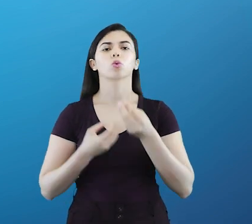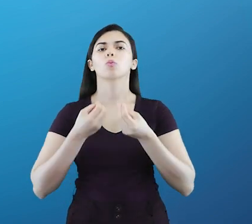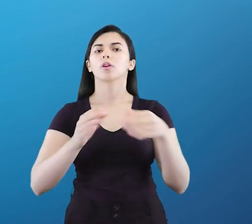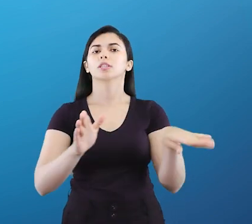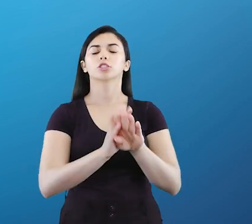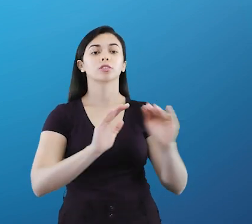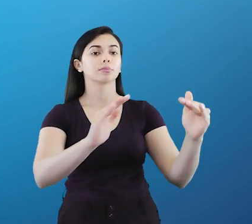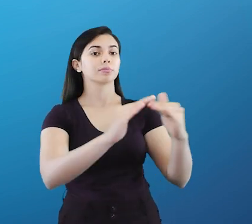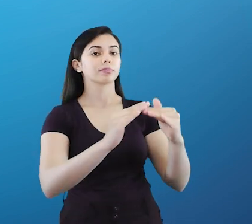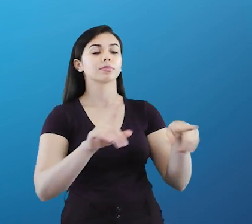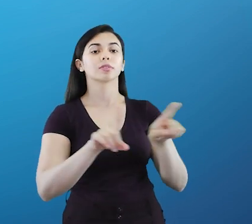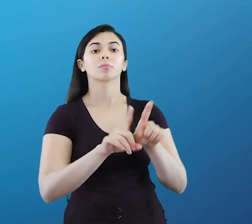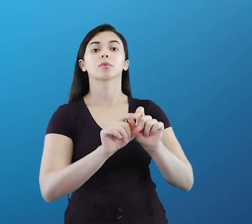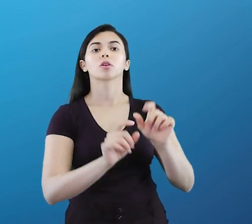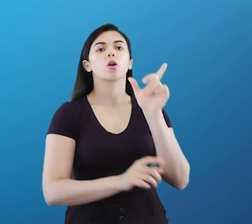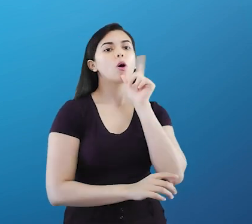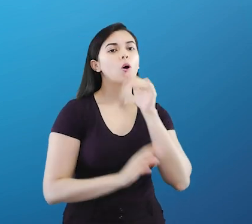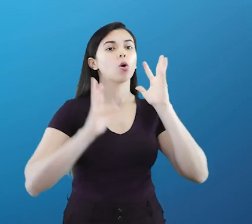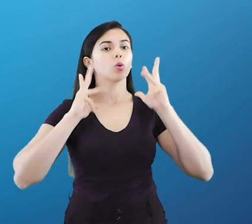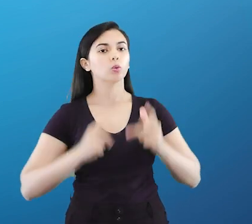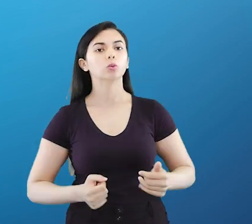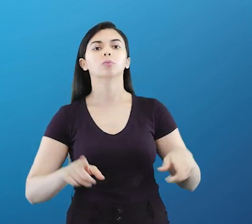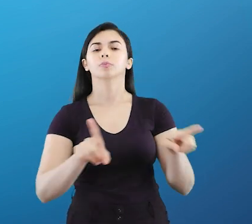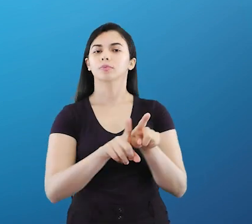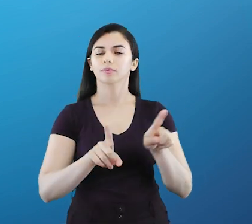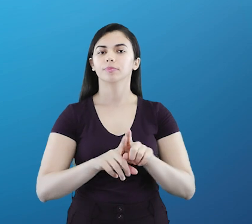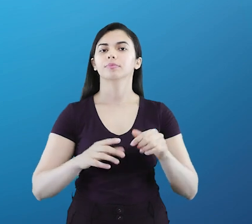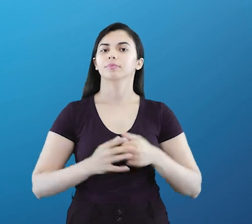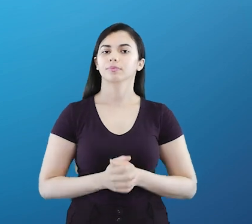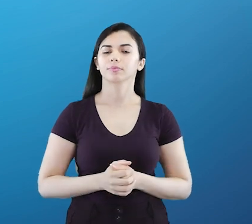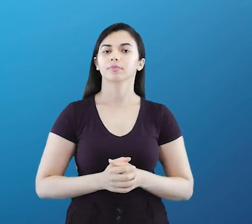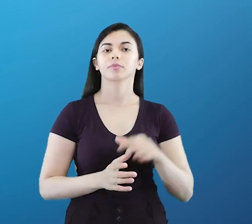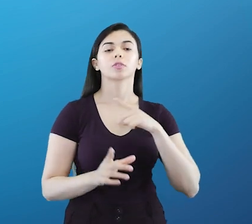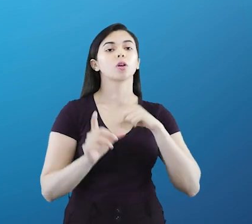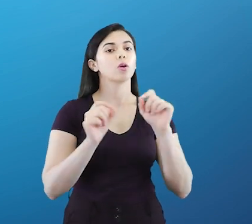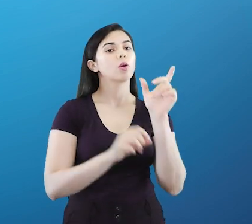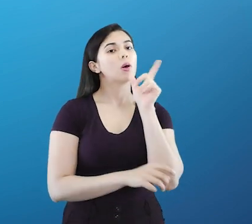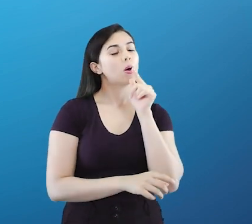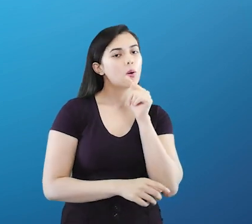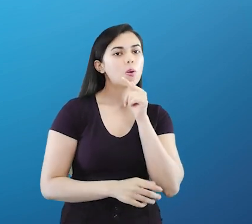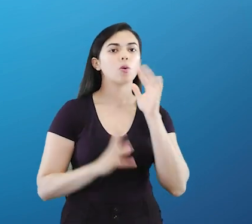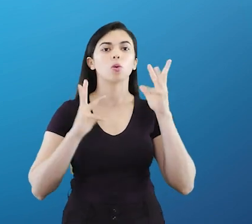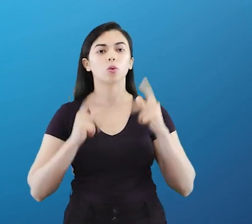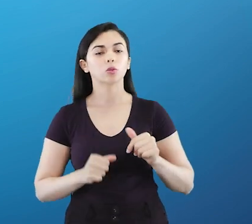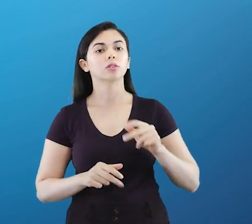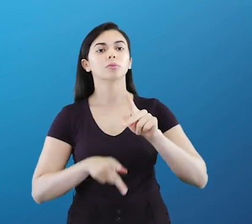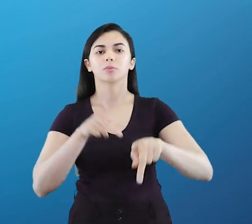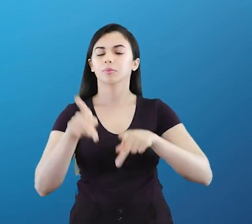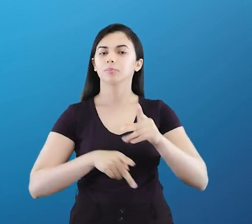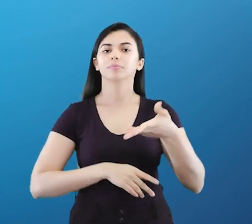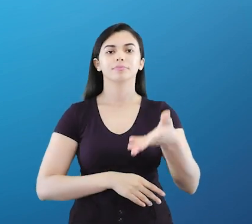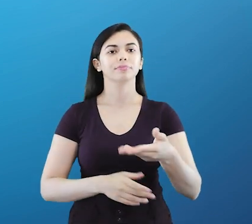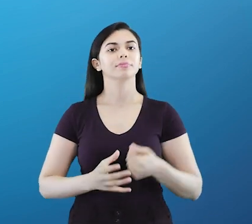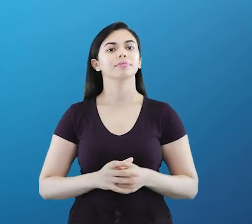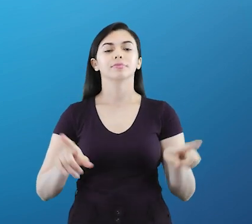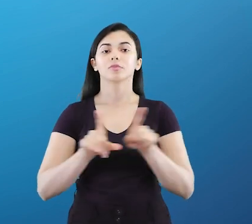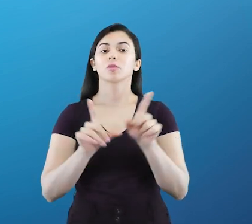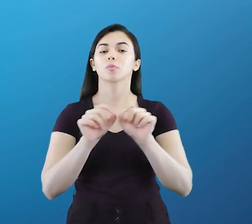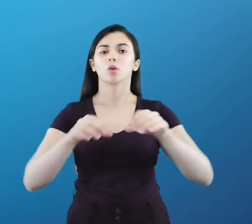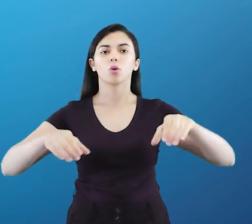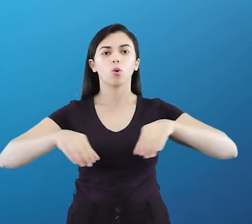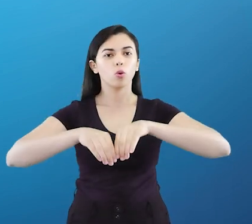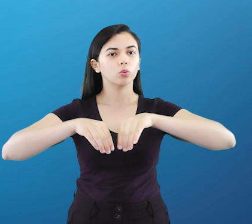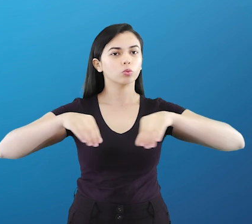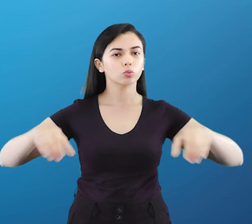o abastecimento, também o tratamento da água, o fornecimento de água tratada para a população, o esgotamento